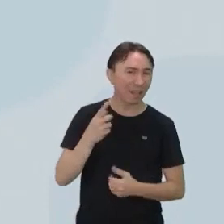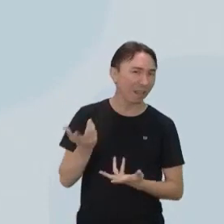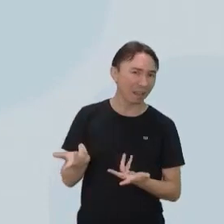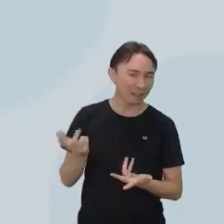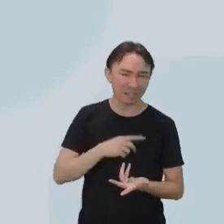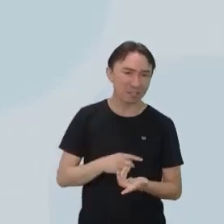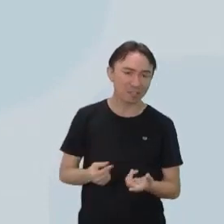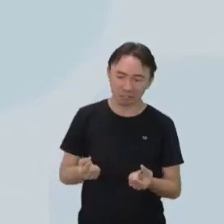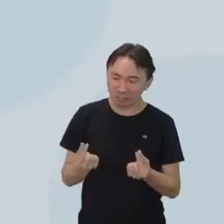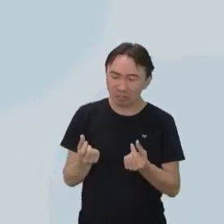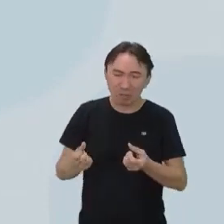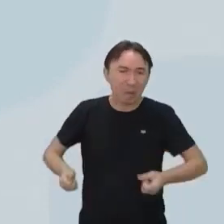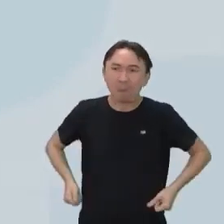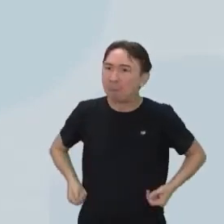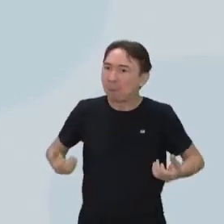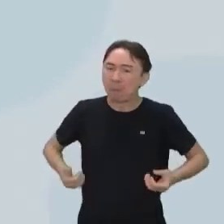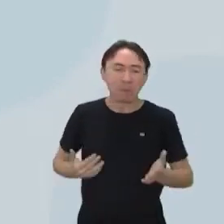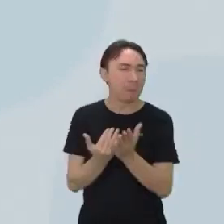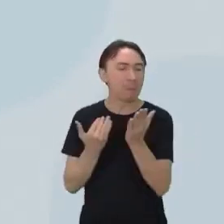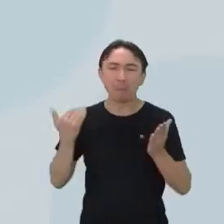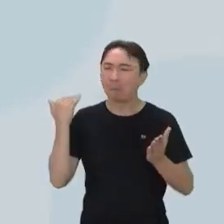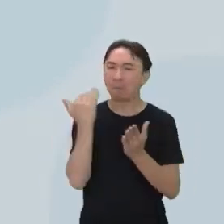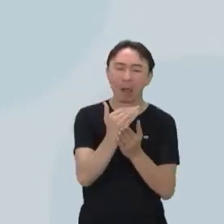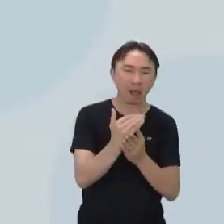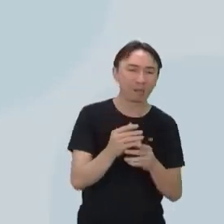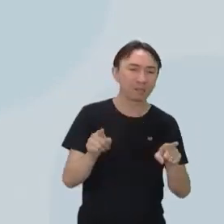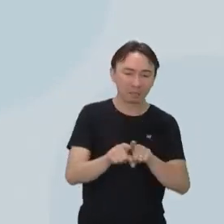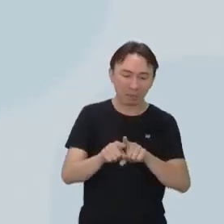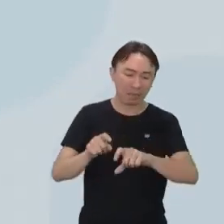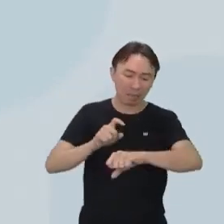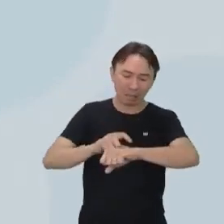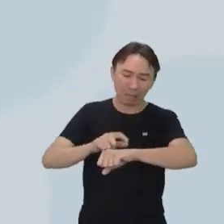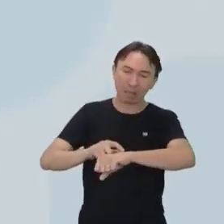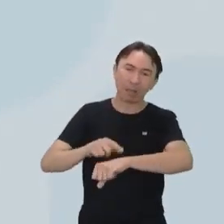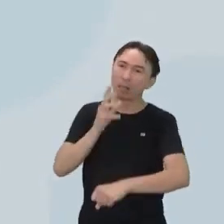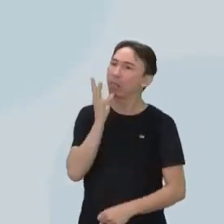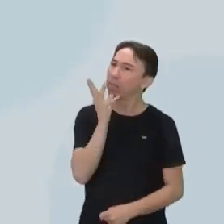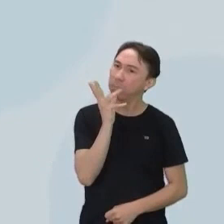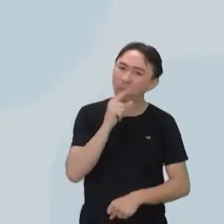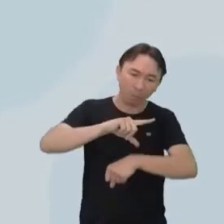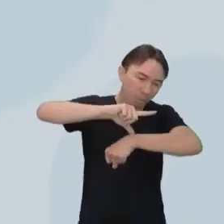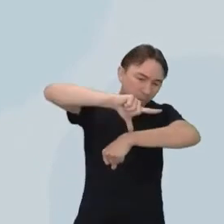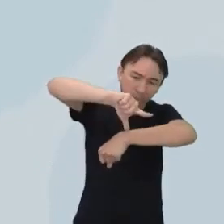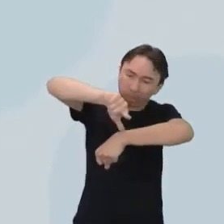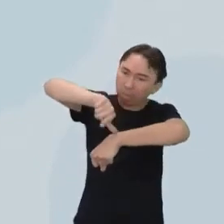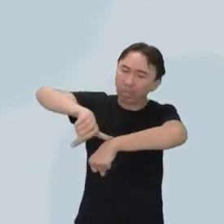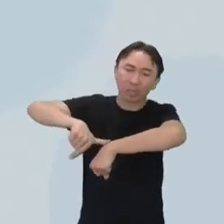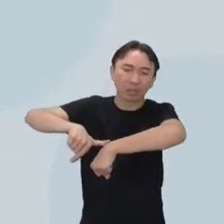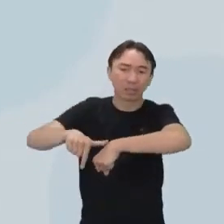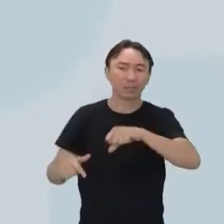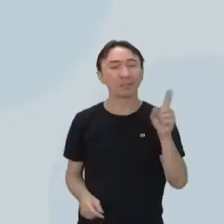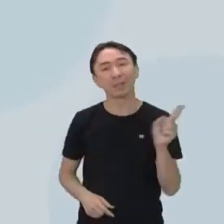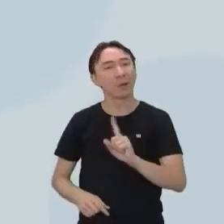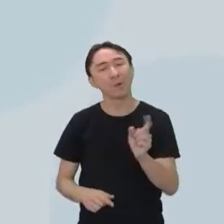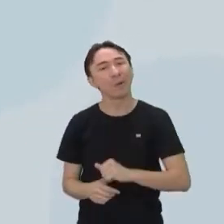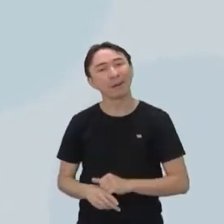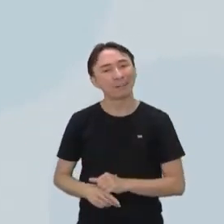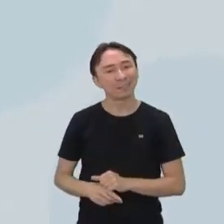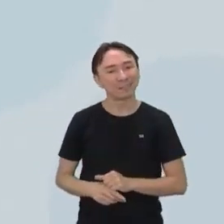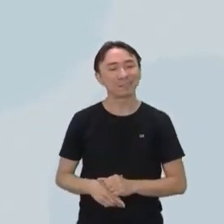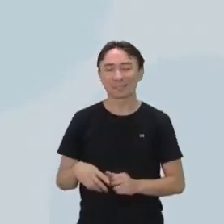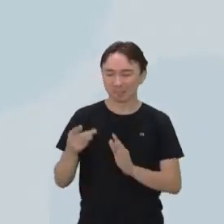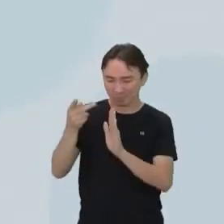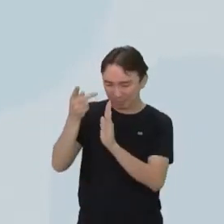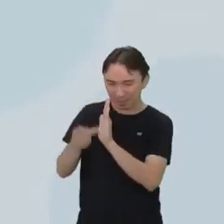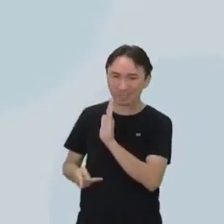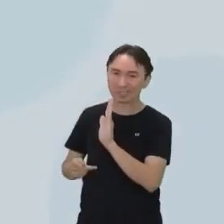custo final e o tempo, né? Exatamente, né? Eu acredito que um bom projeto de casa sustentável visa justamente diminuir o